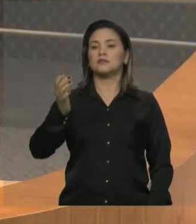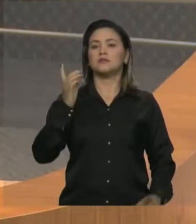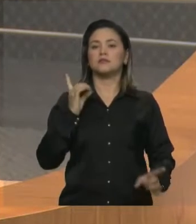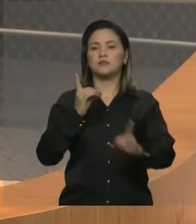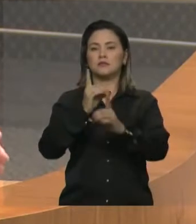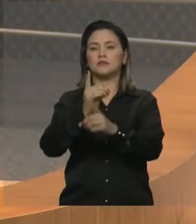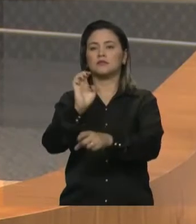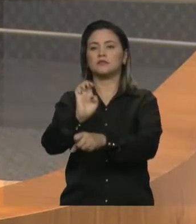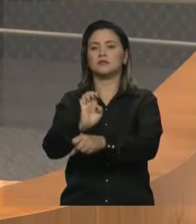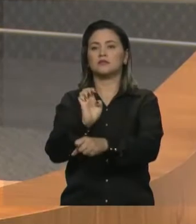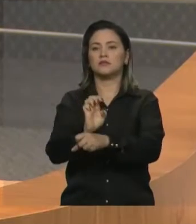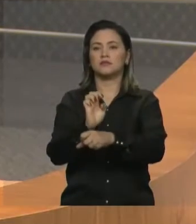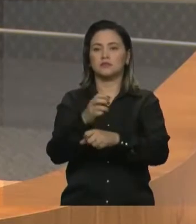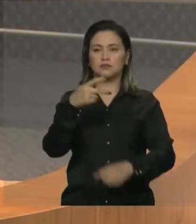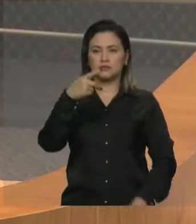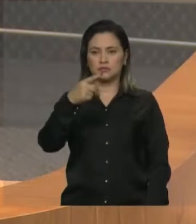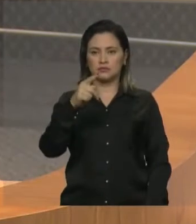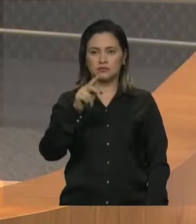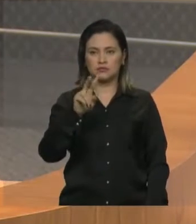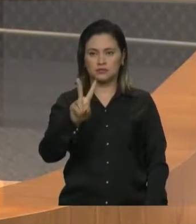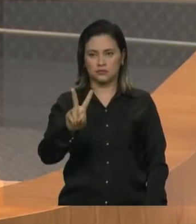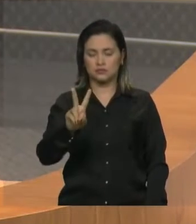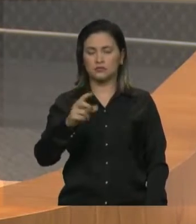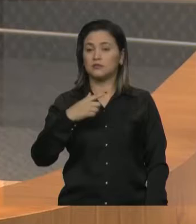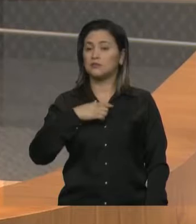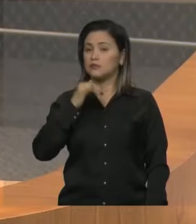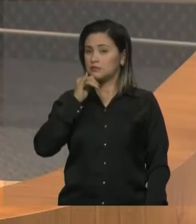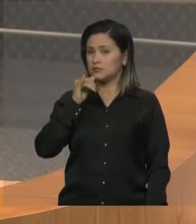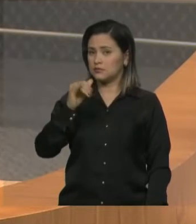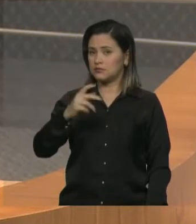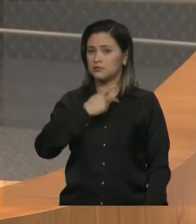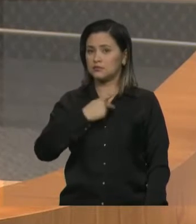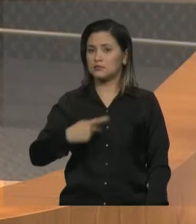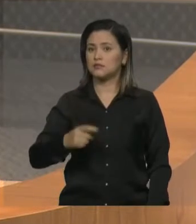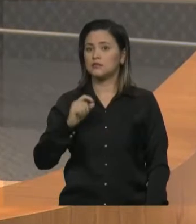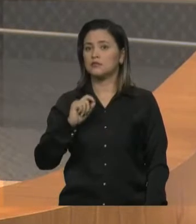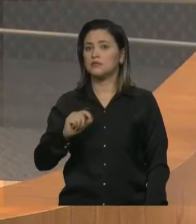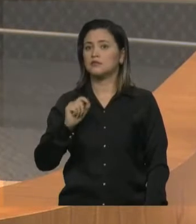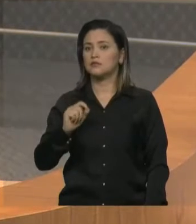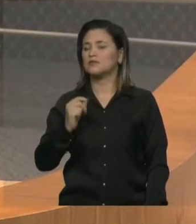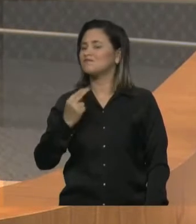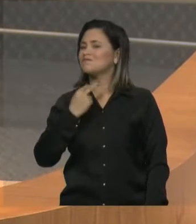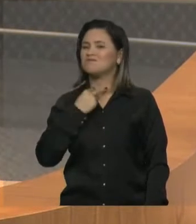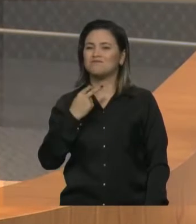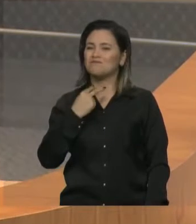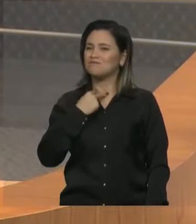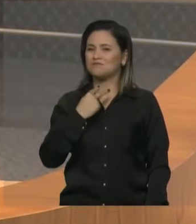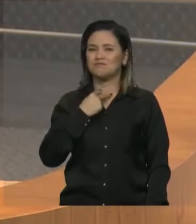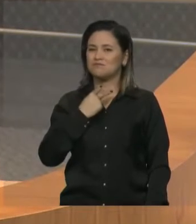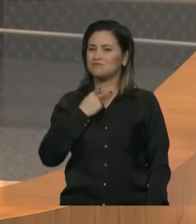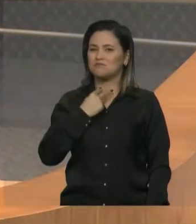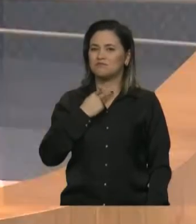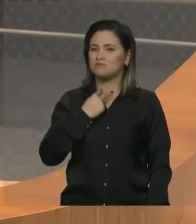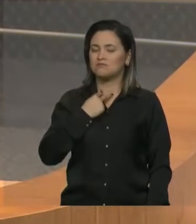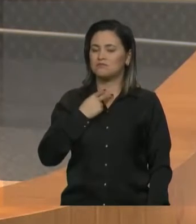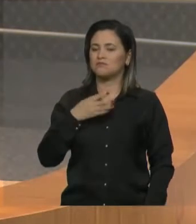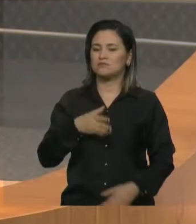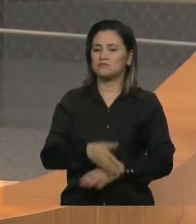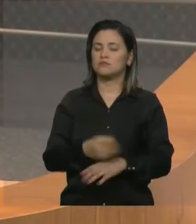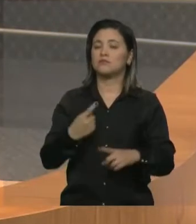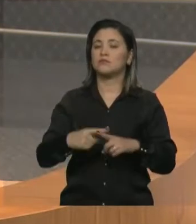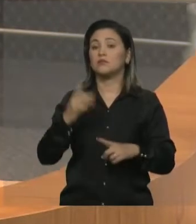avisei o presidente que não poderia estar que viaja amanhã o encontro da